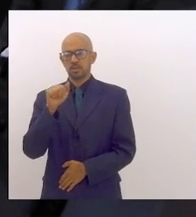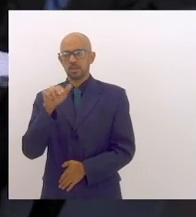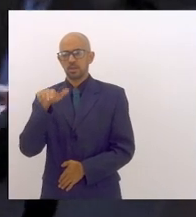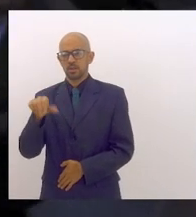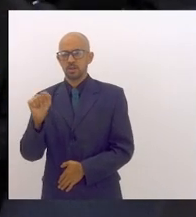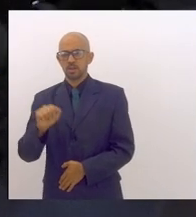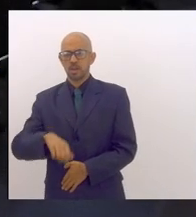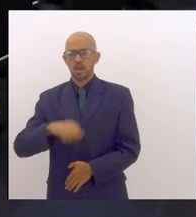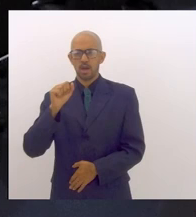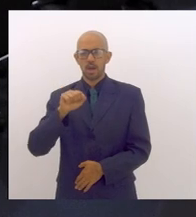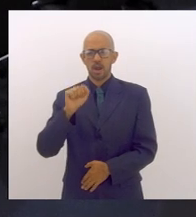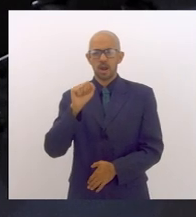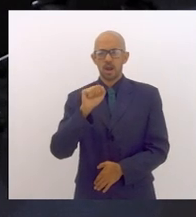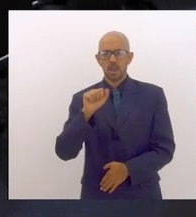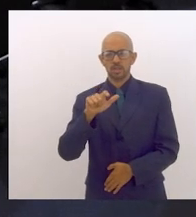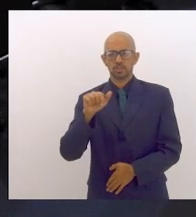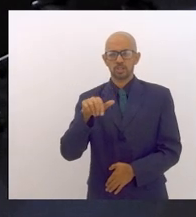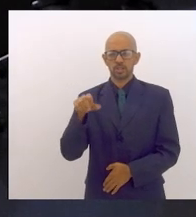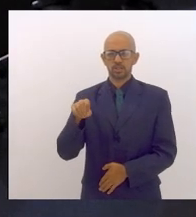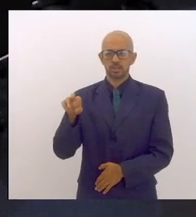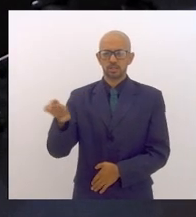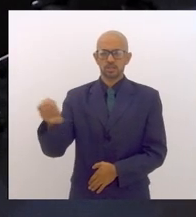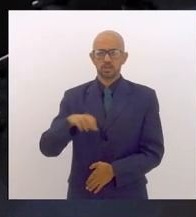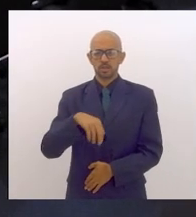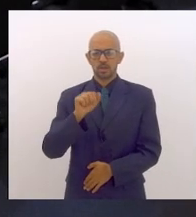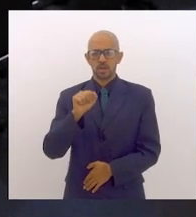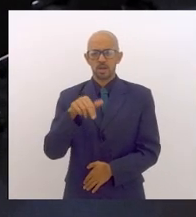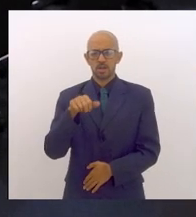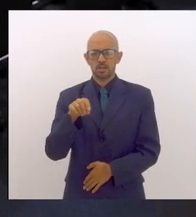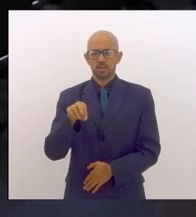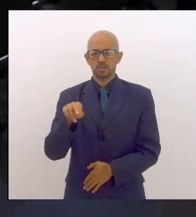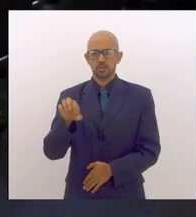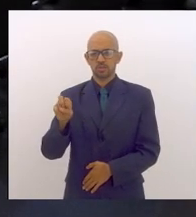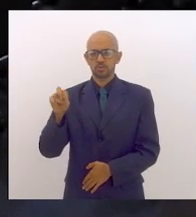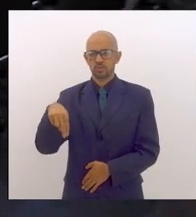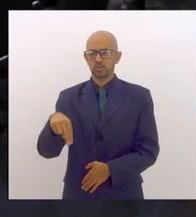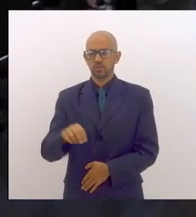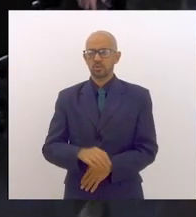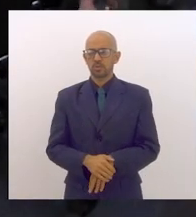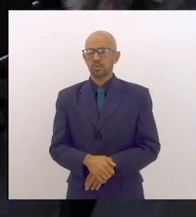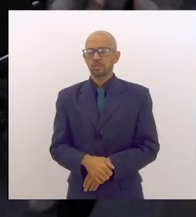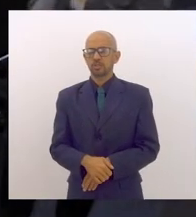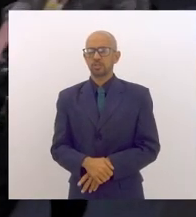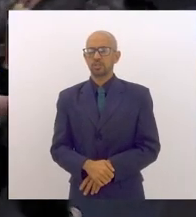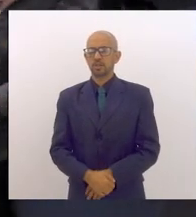Freitas, deputado Alexandre Knoploch, deputado Anderson Alexandre, deputado Anderson Moraes,